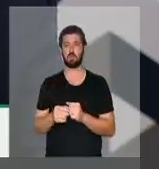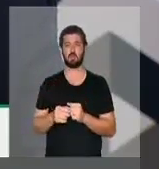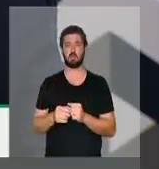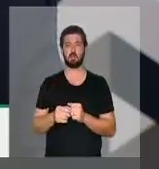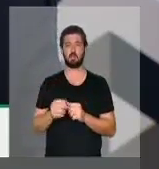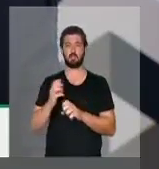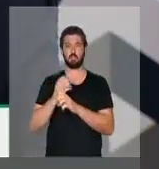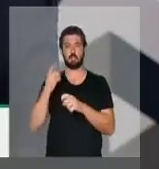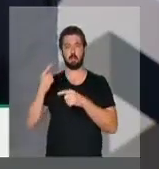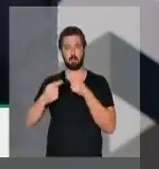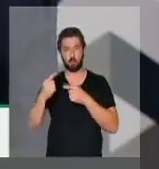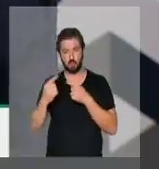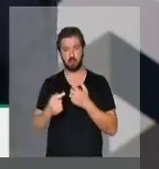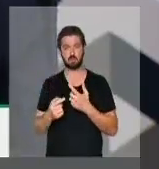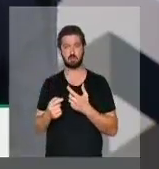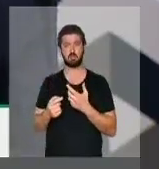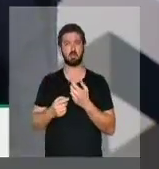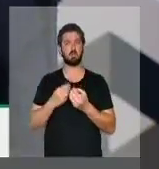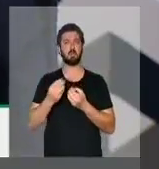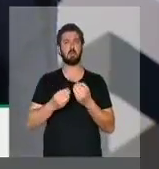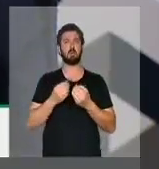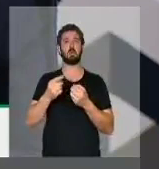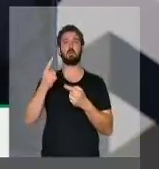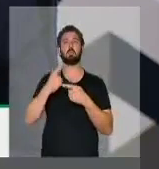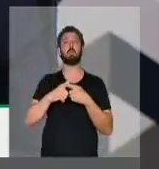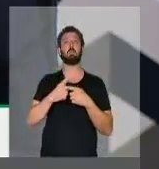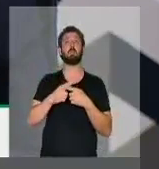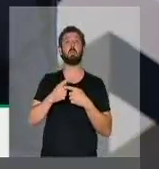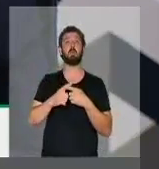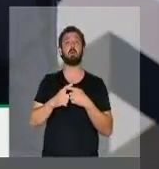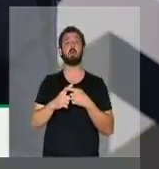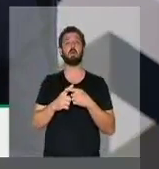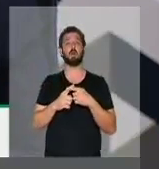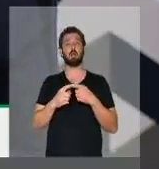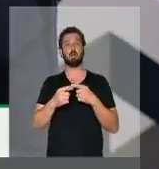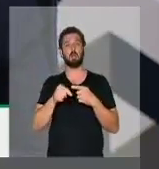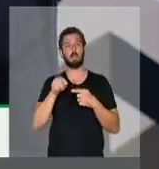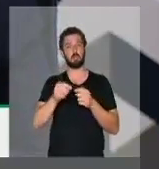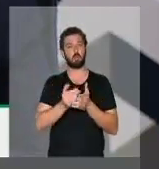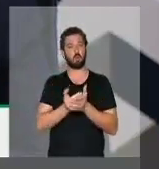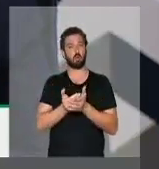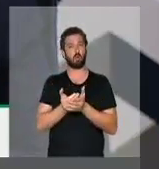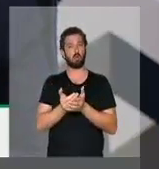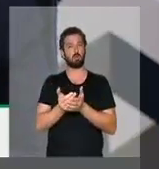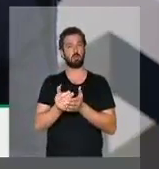engenharia institucional foram sendo absorvidas pelo